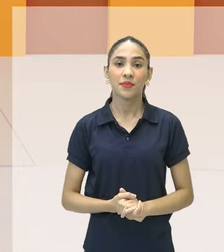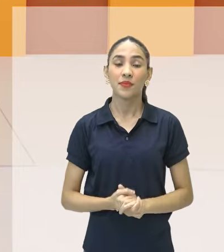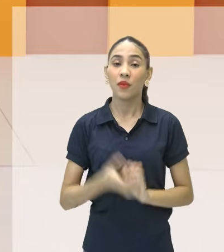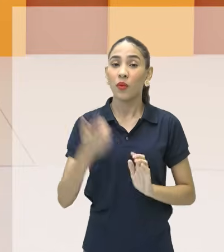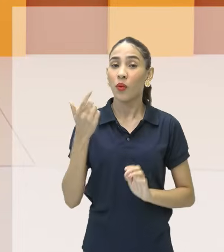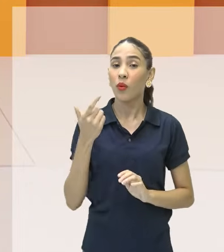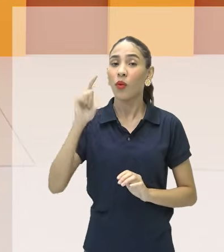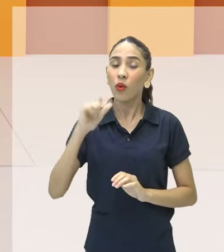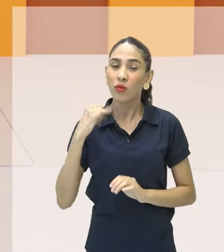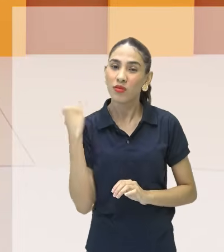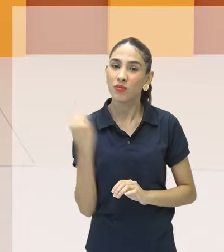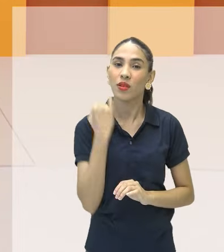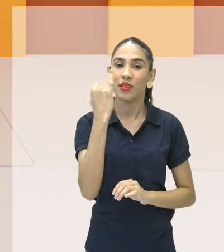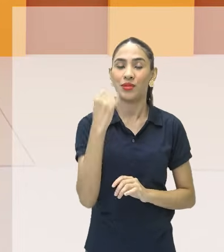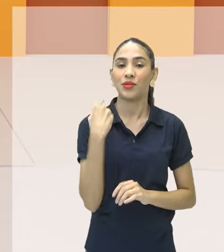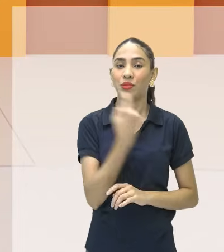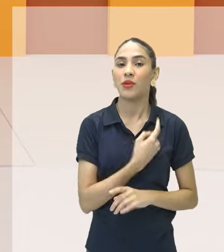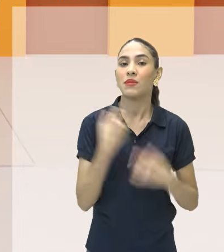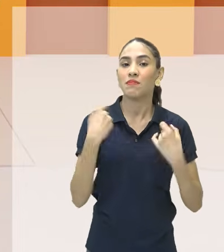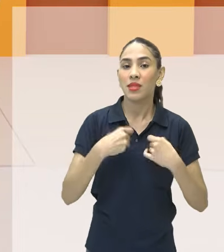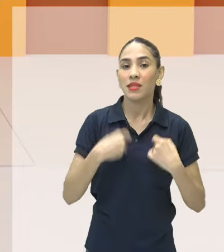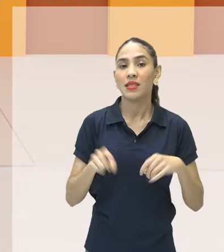Outra coisa também que a gente precisa